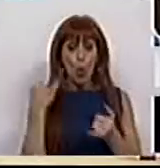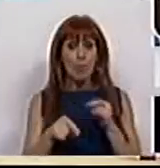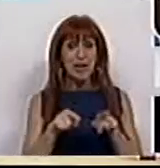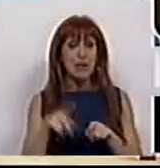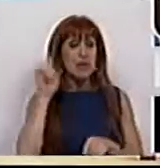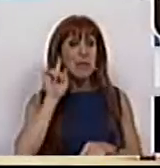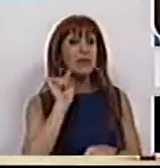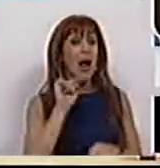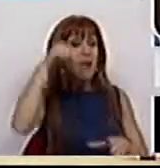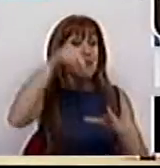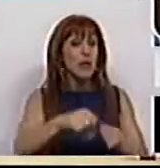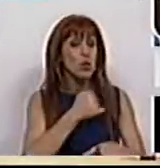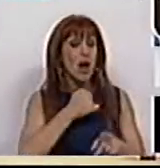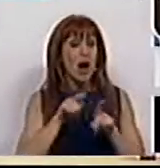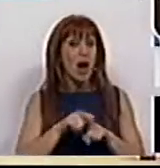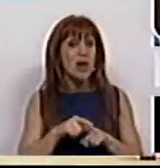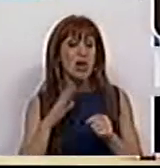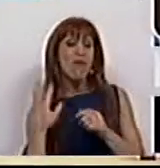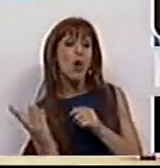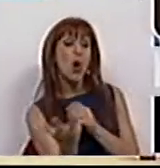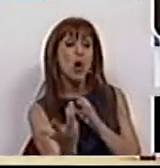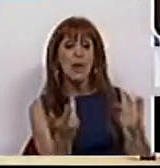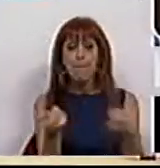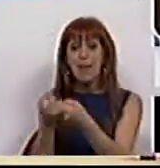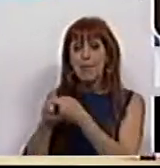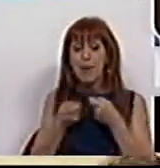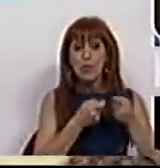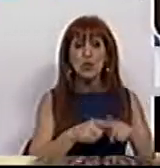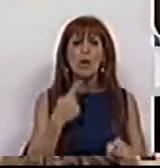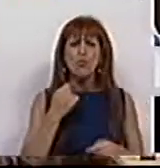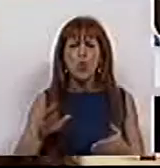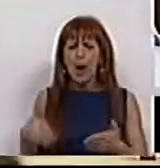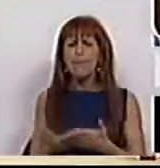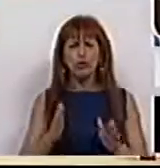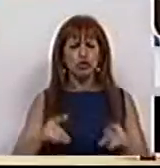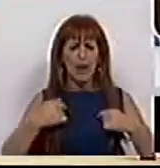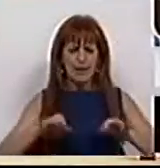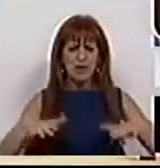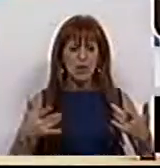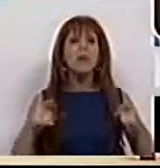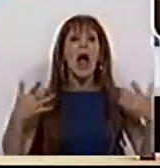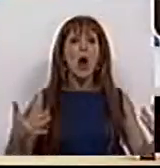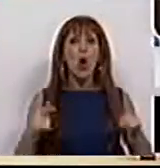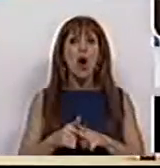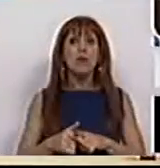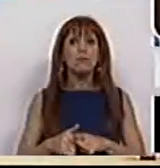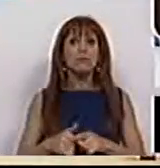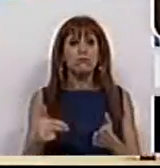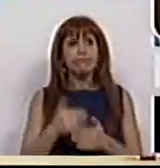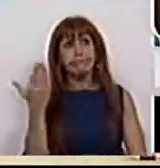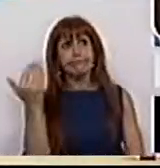está sobretudo dentro de casa e à volta dela. Há muito que aqui apresentámos uma iniciativa que aguardamos,